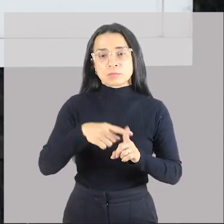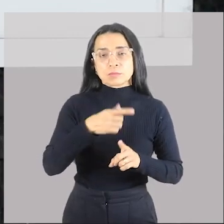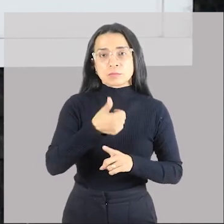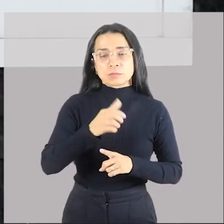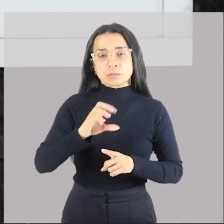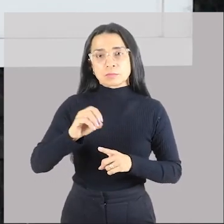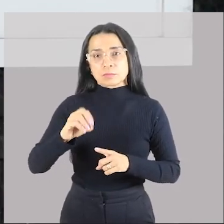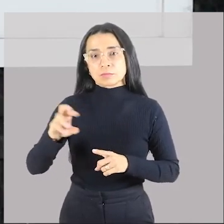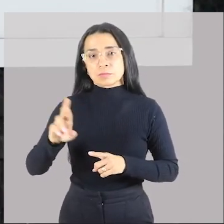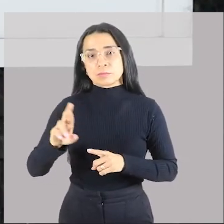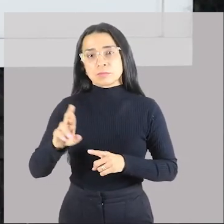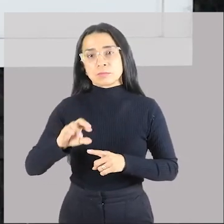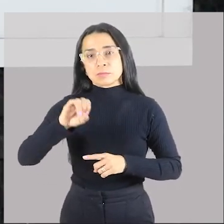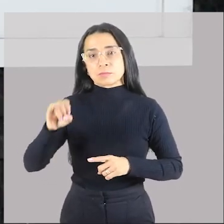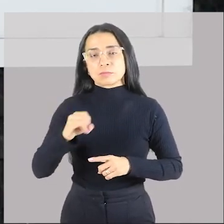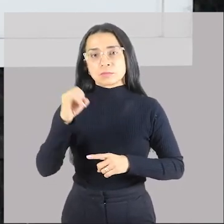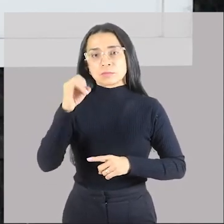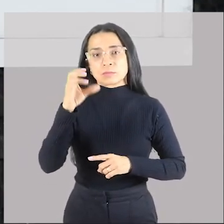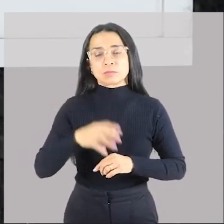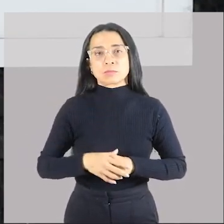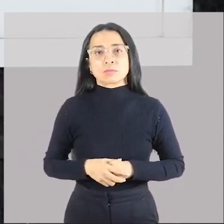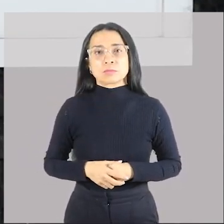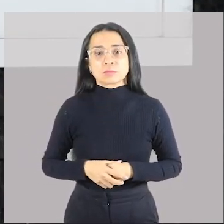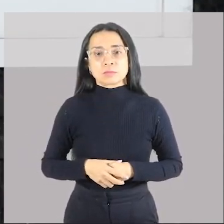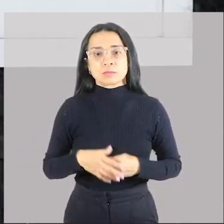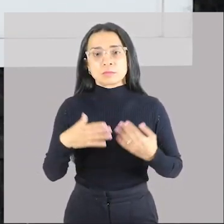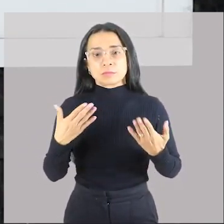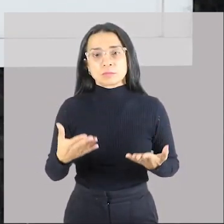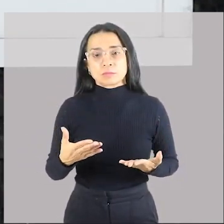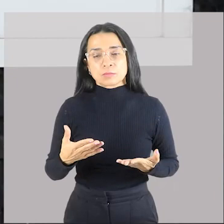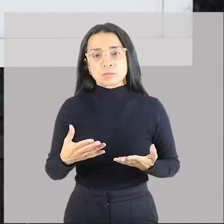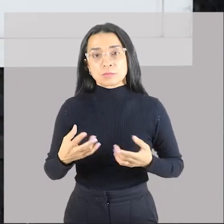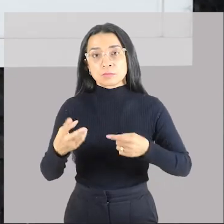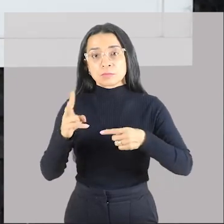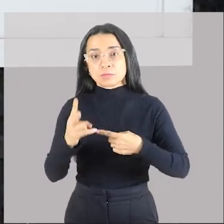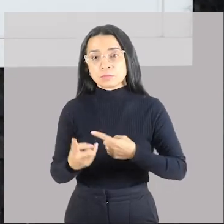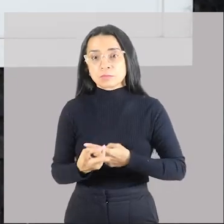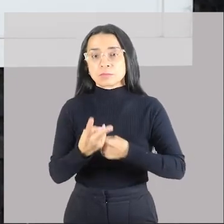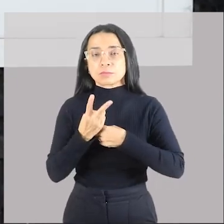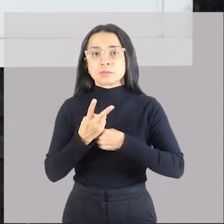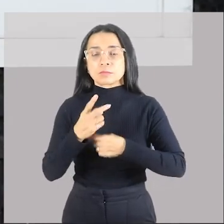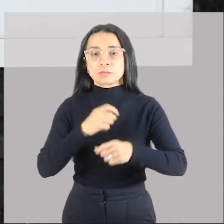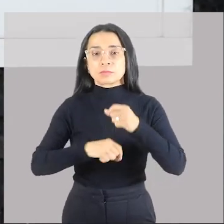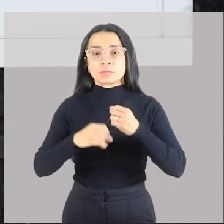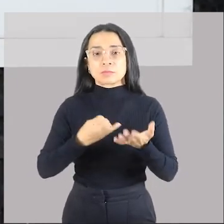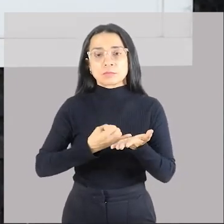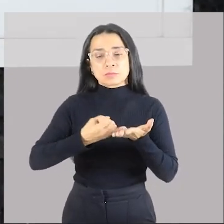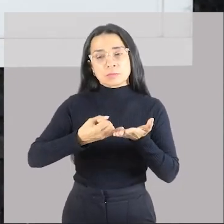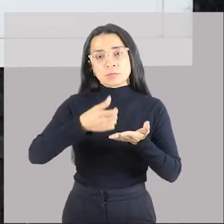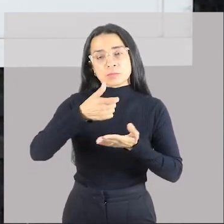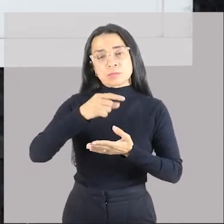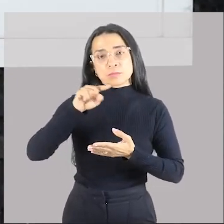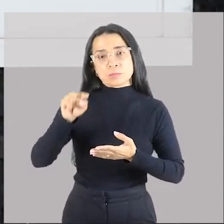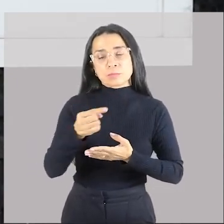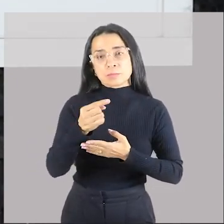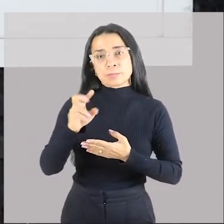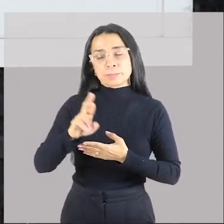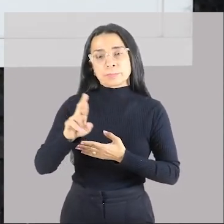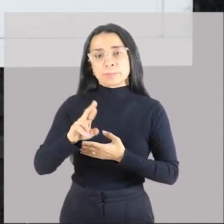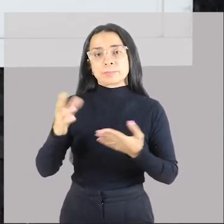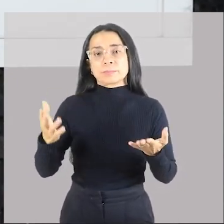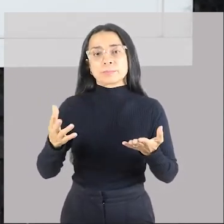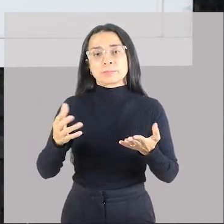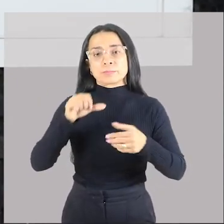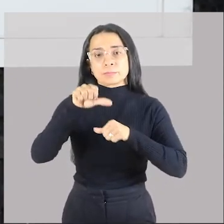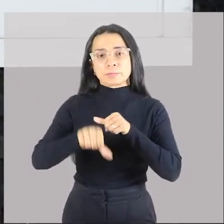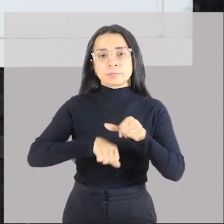juros. Pronto. Então, esse empréstimo, que iniciou R$100.000, ele